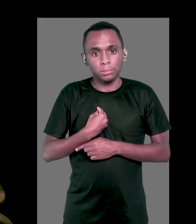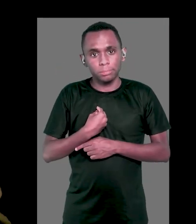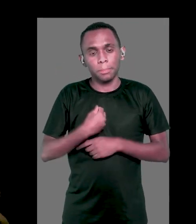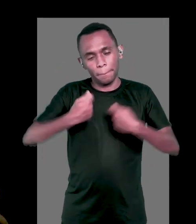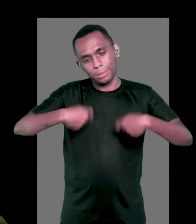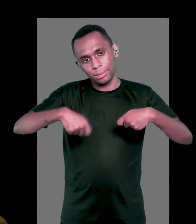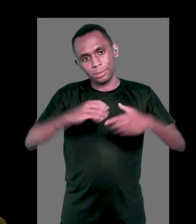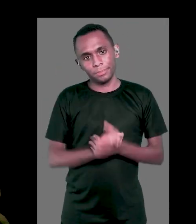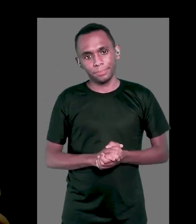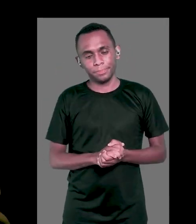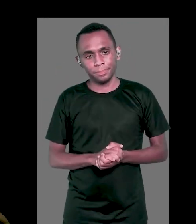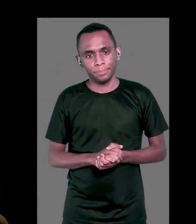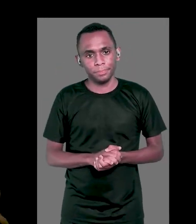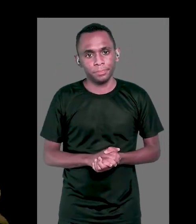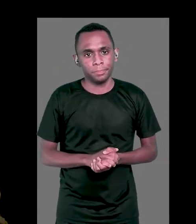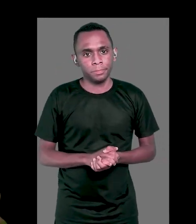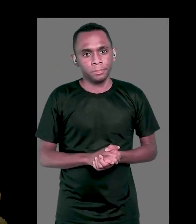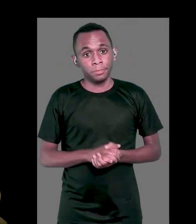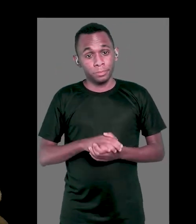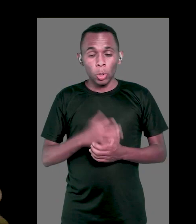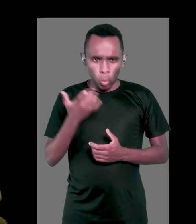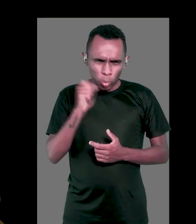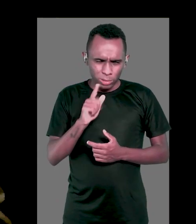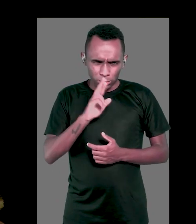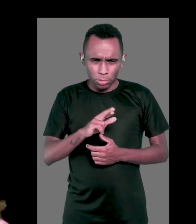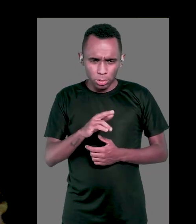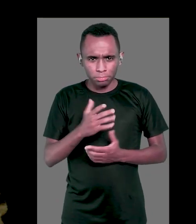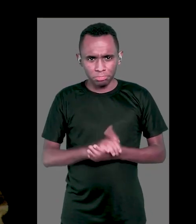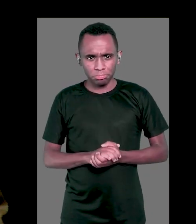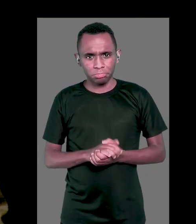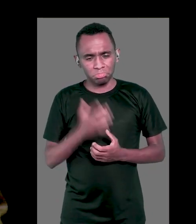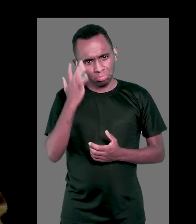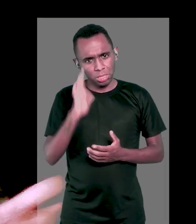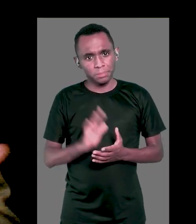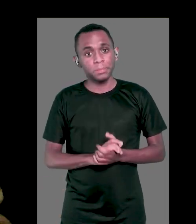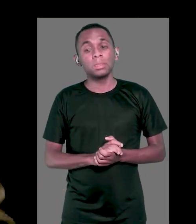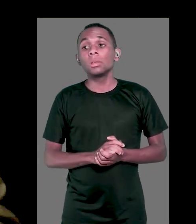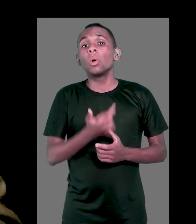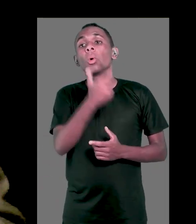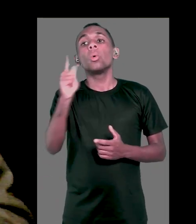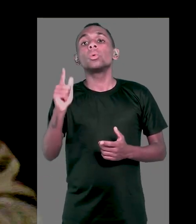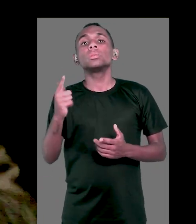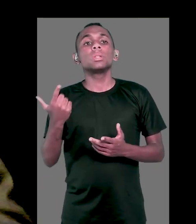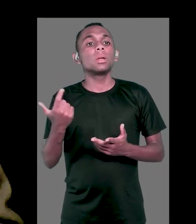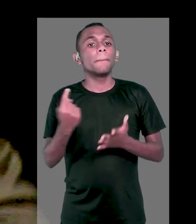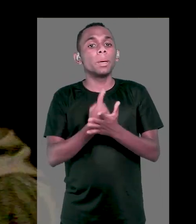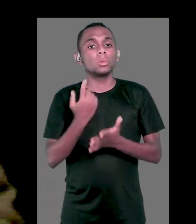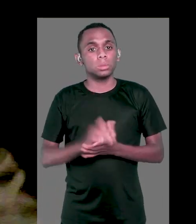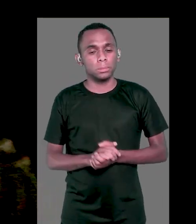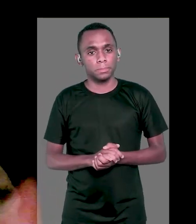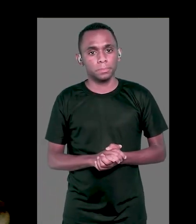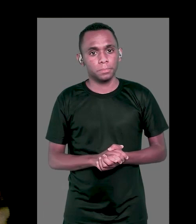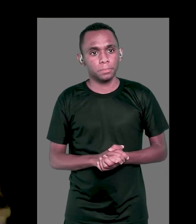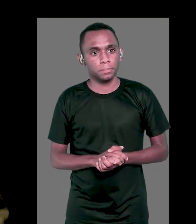a dimensão a dimensão artística de maneira nenhuma essa dimensão artística está presente